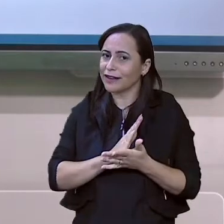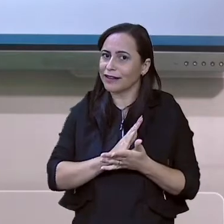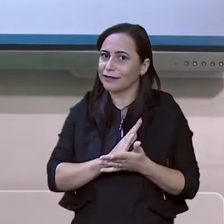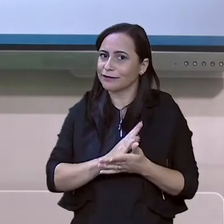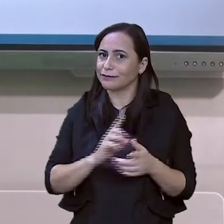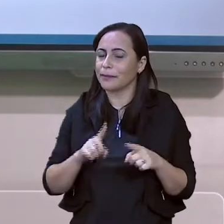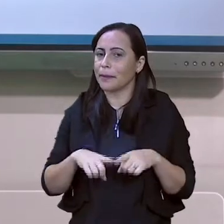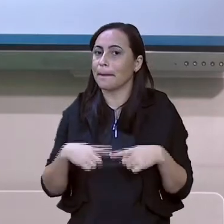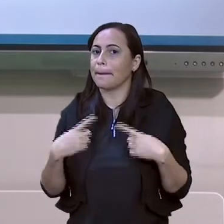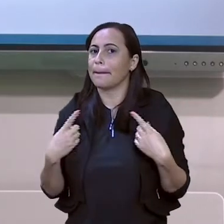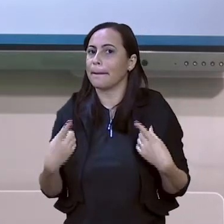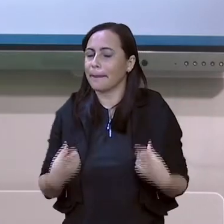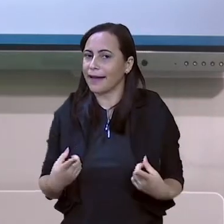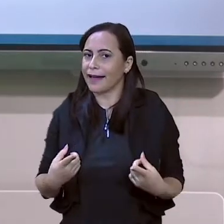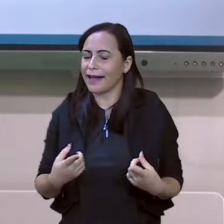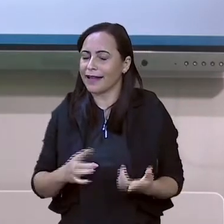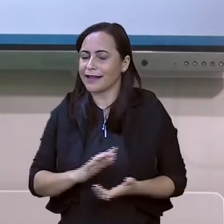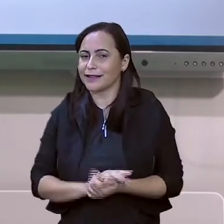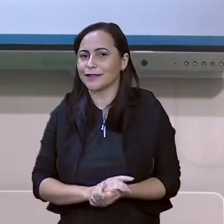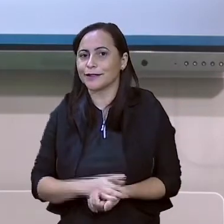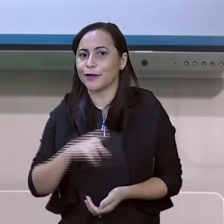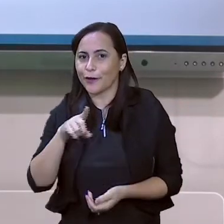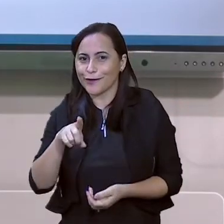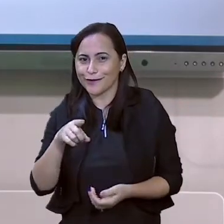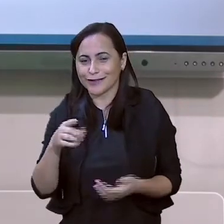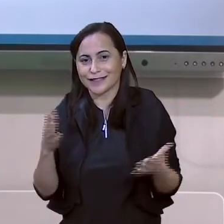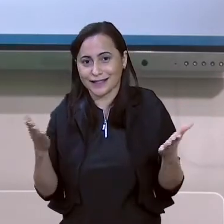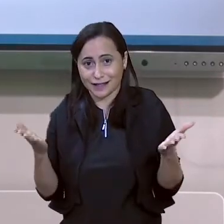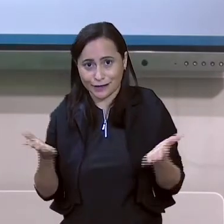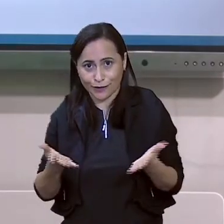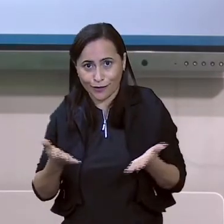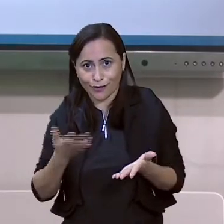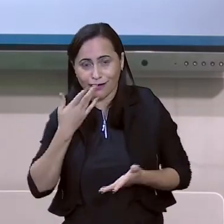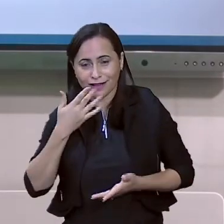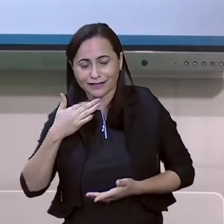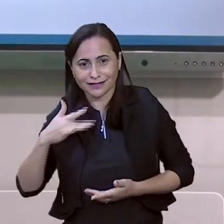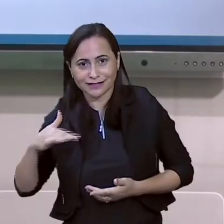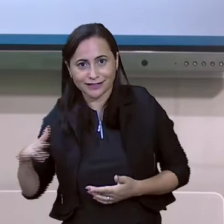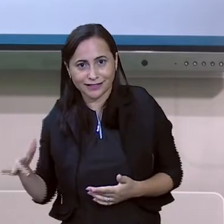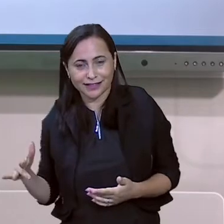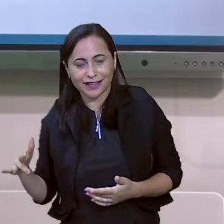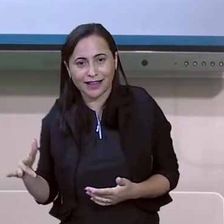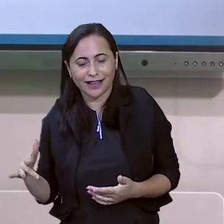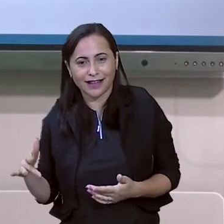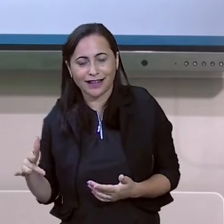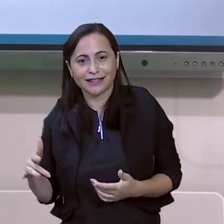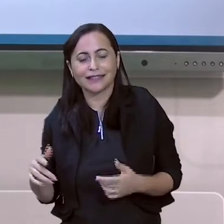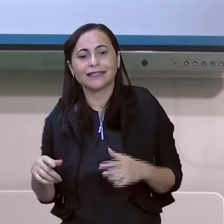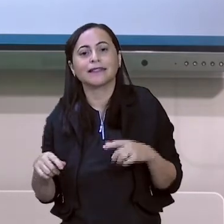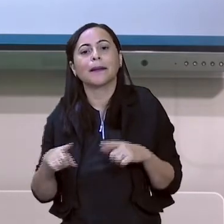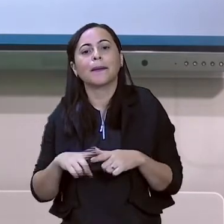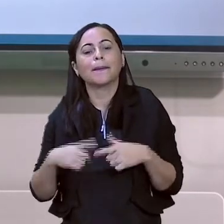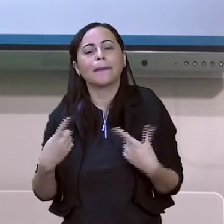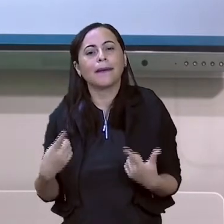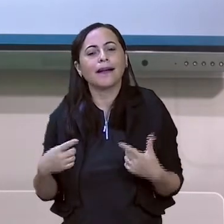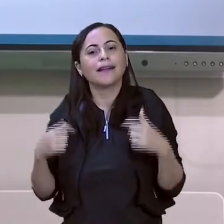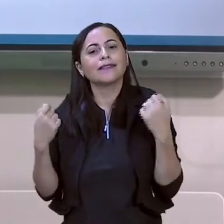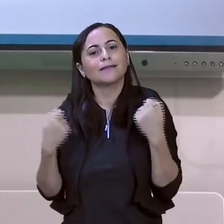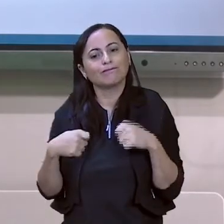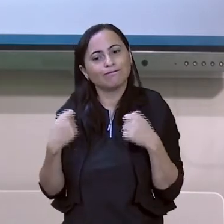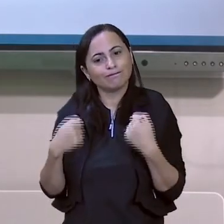ainda longe porque vocês são crianças e crianças têm que serem felizes, brincarem, mas problema para adulto